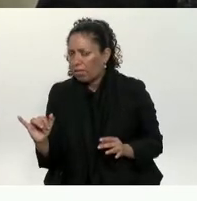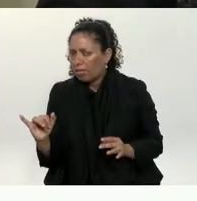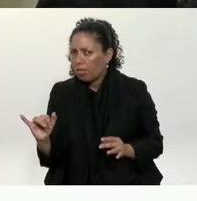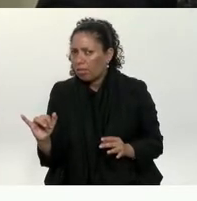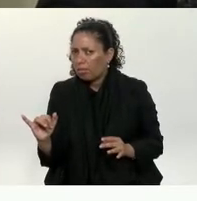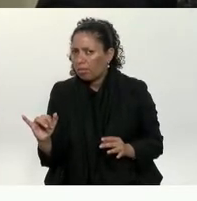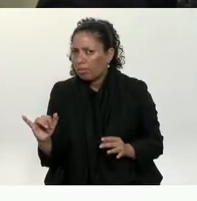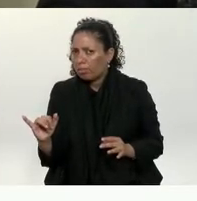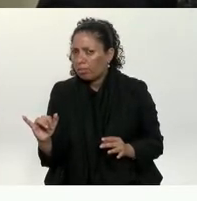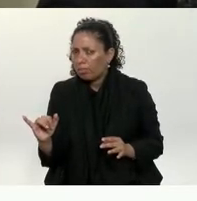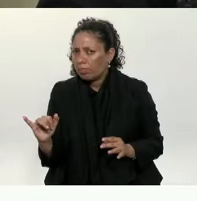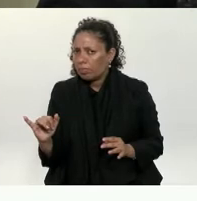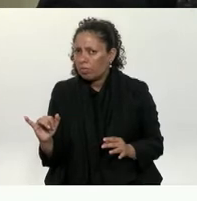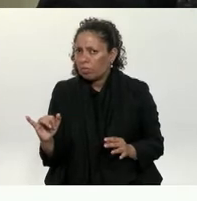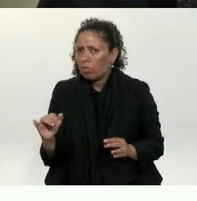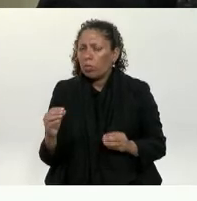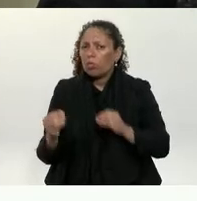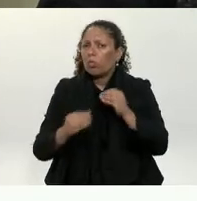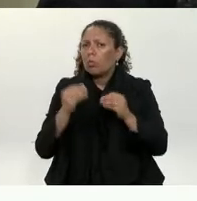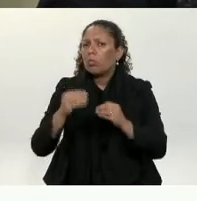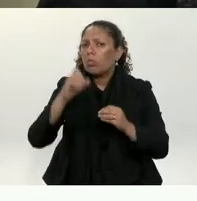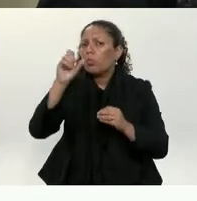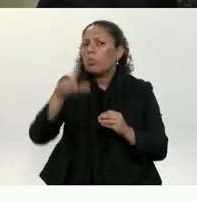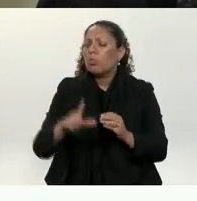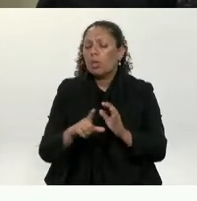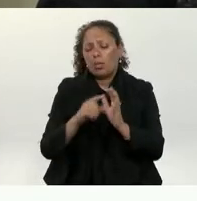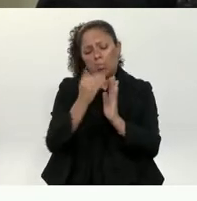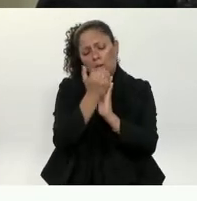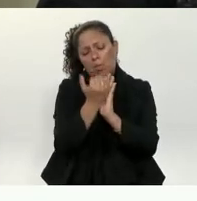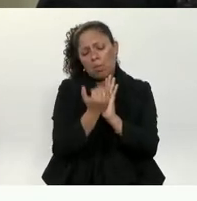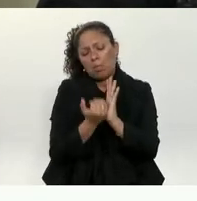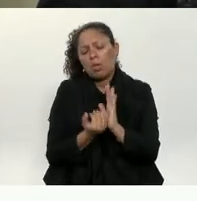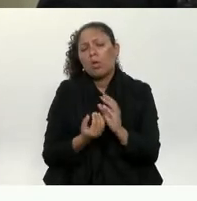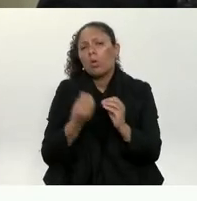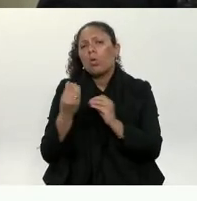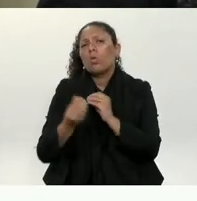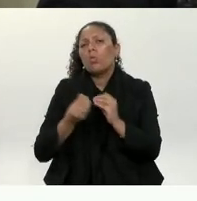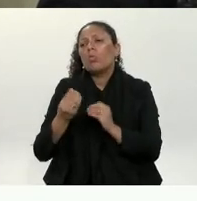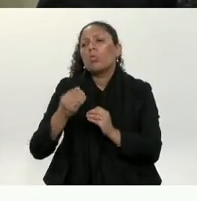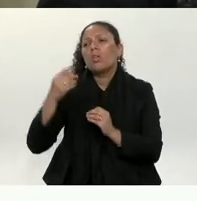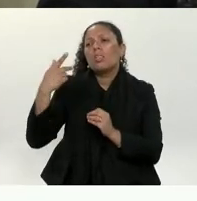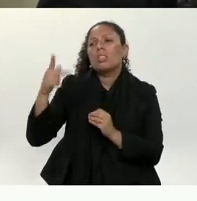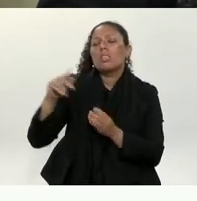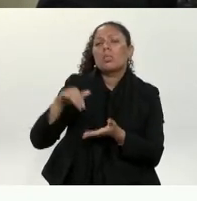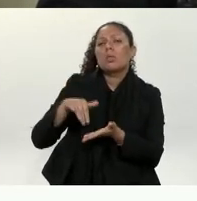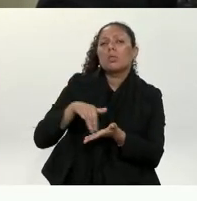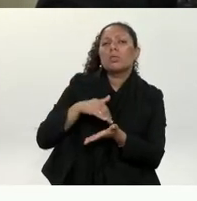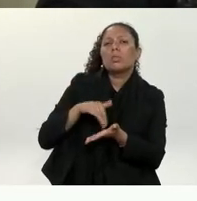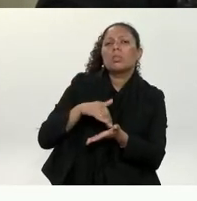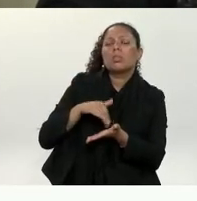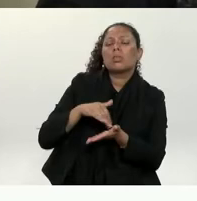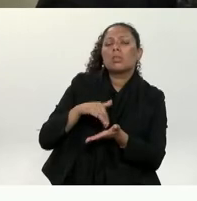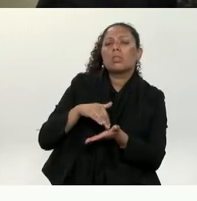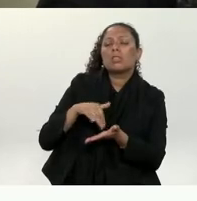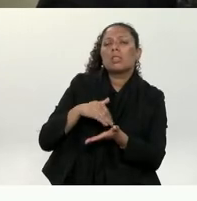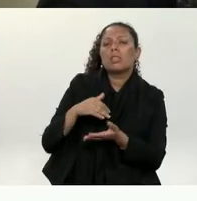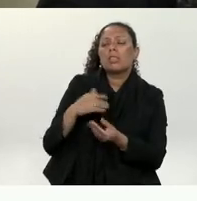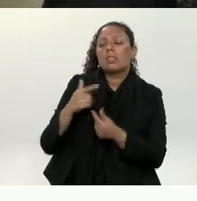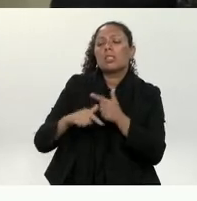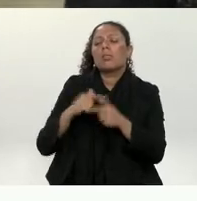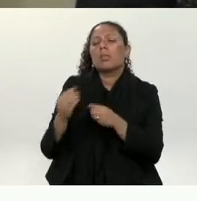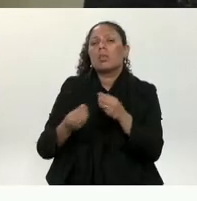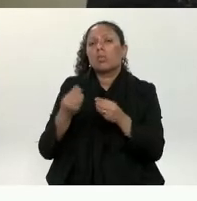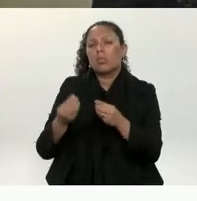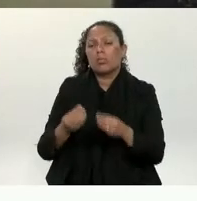essa explicação de como funciona esse processo. Qual o papel da agência, qual o papel do governo do Estado, sobretudo na imposição dos investimentos